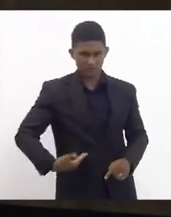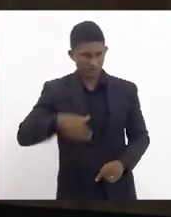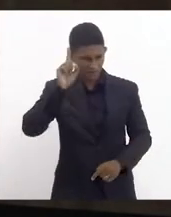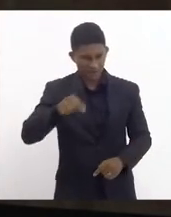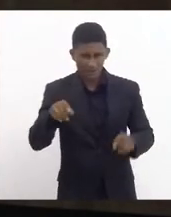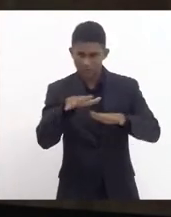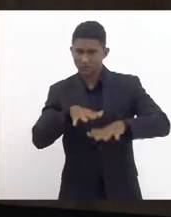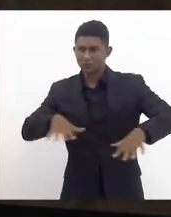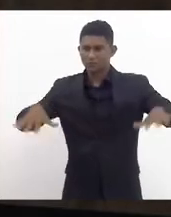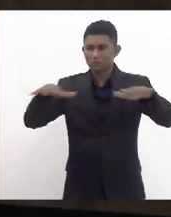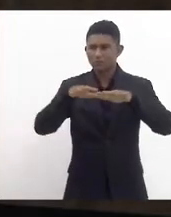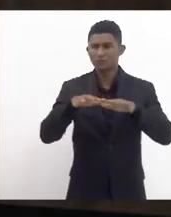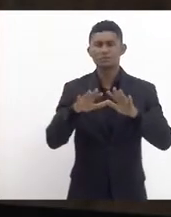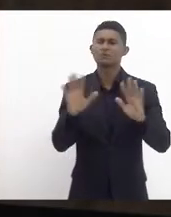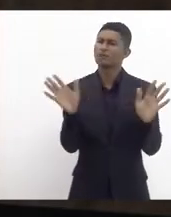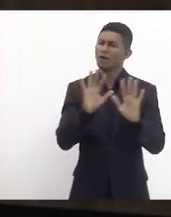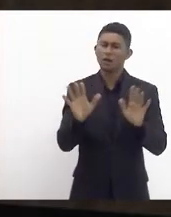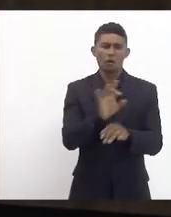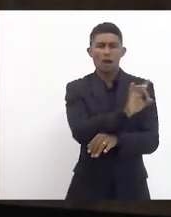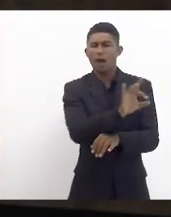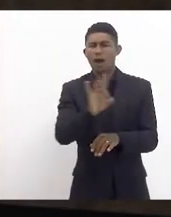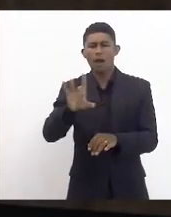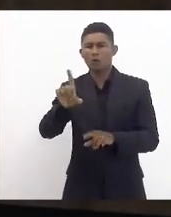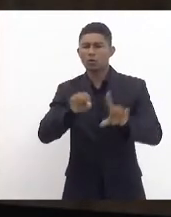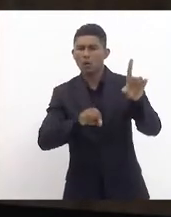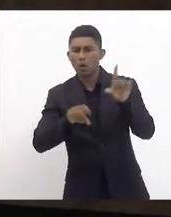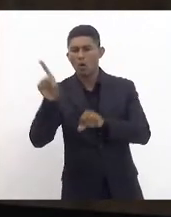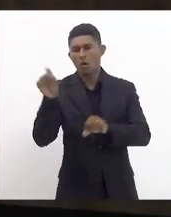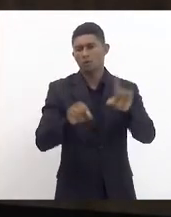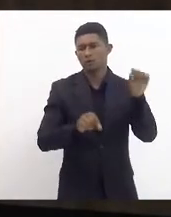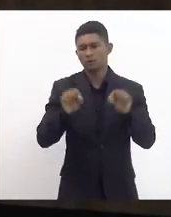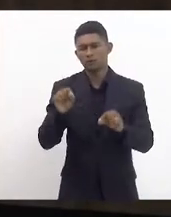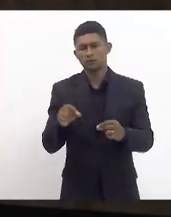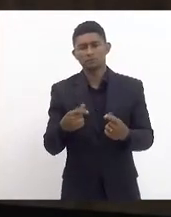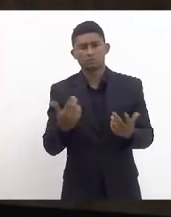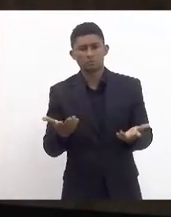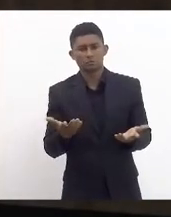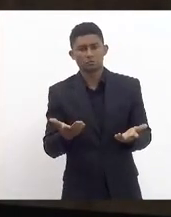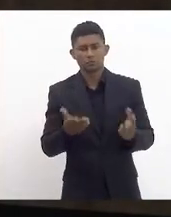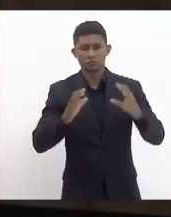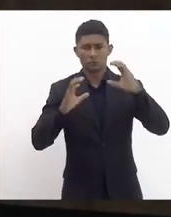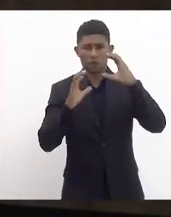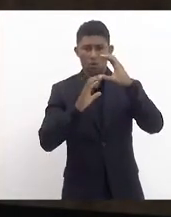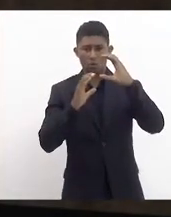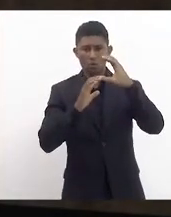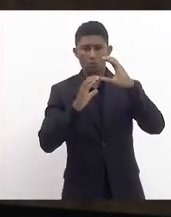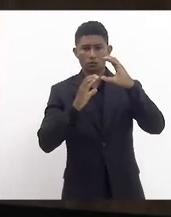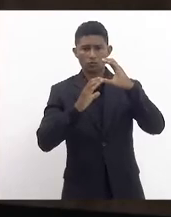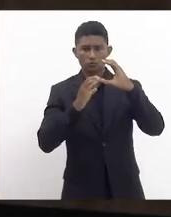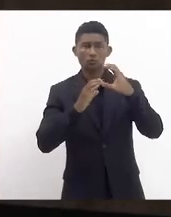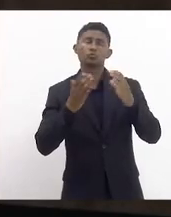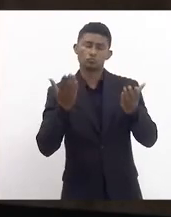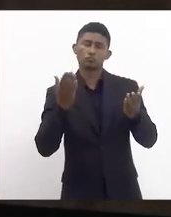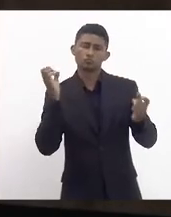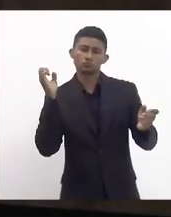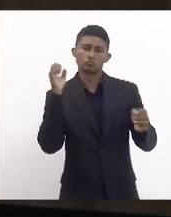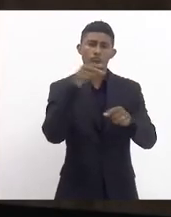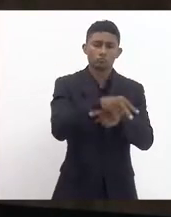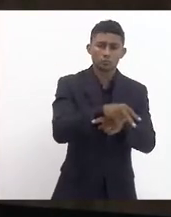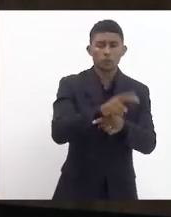público. É uma escolha. Ou você entra por concurso ou vai para um